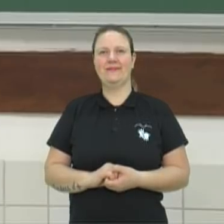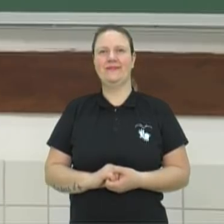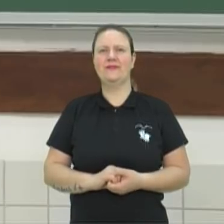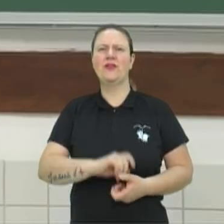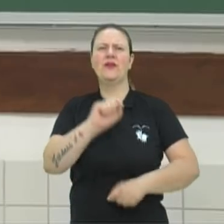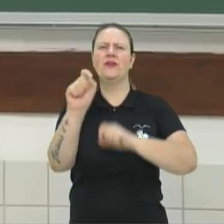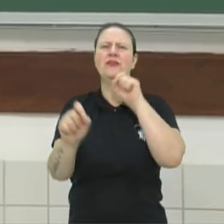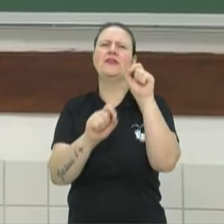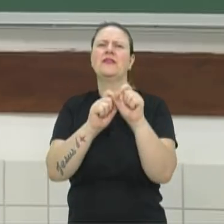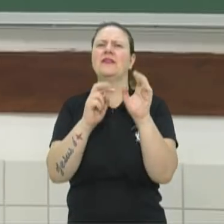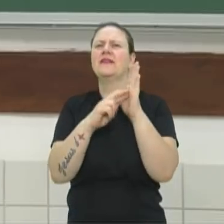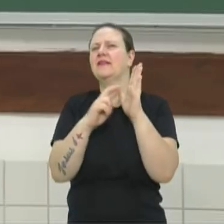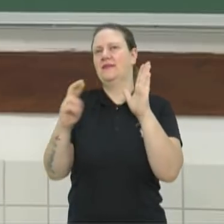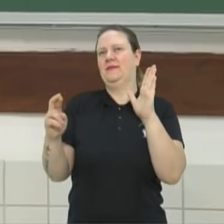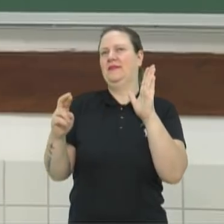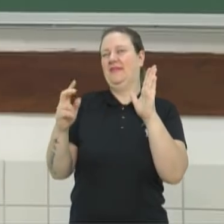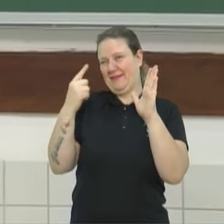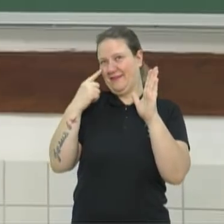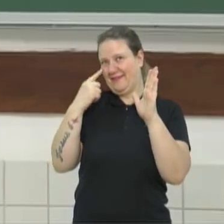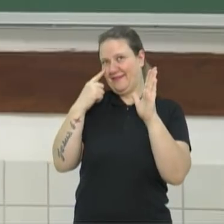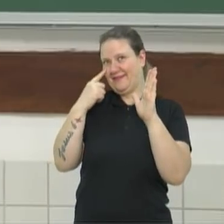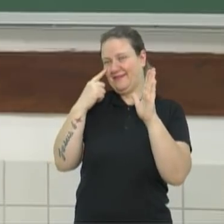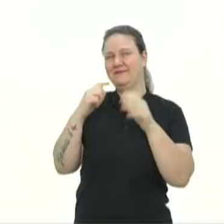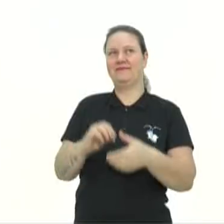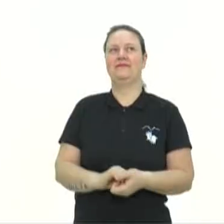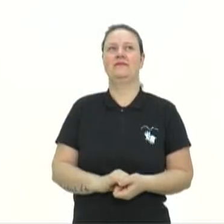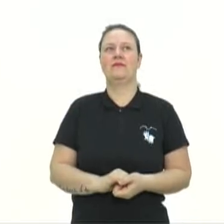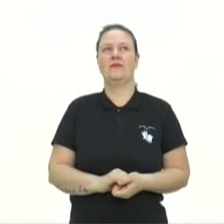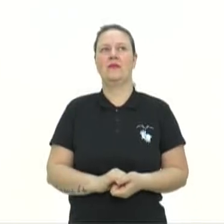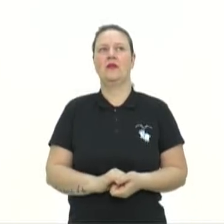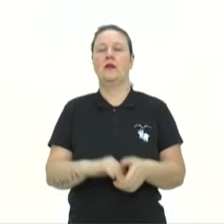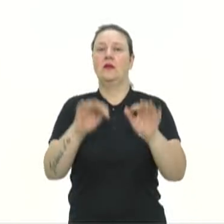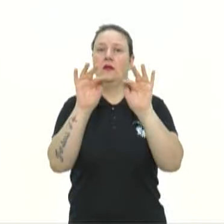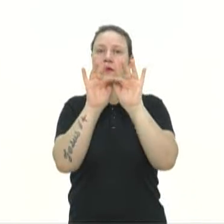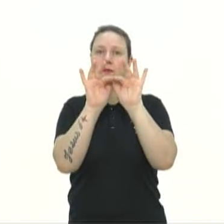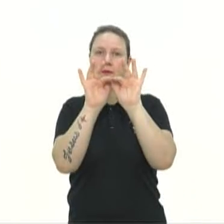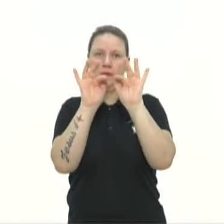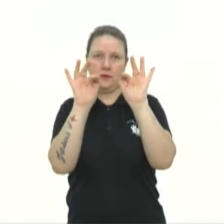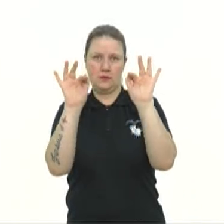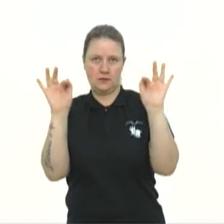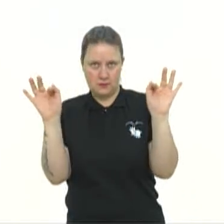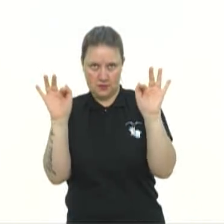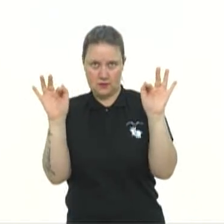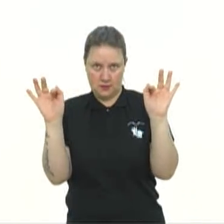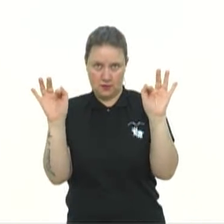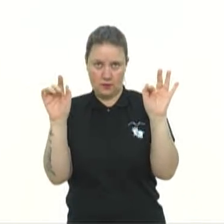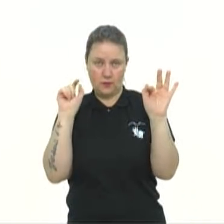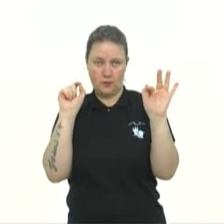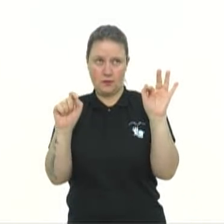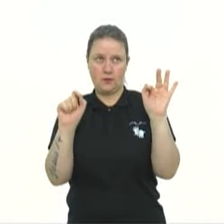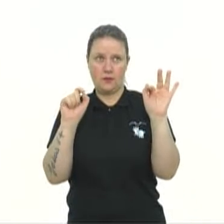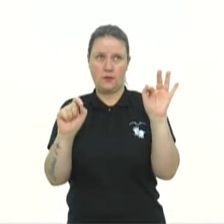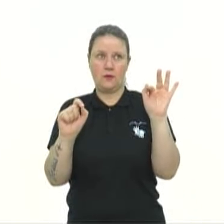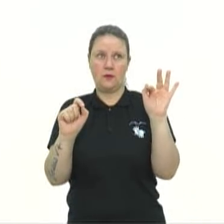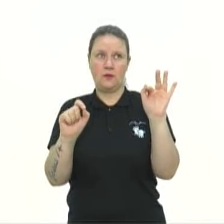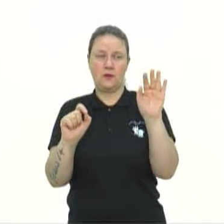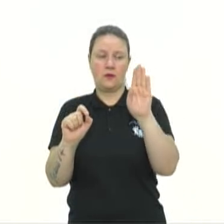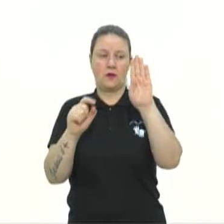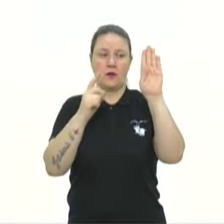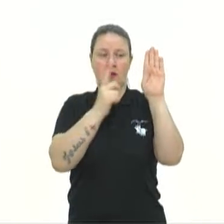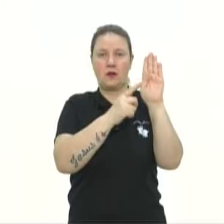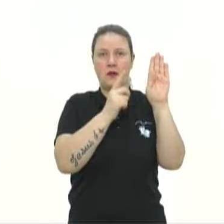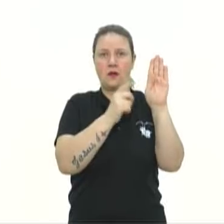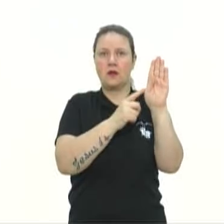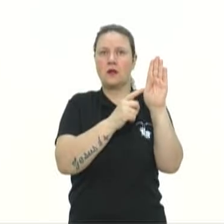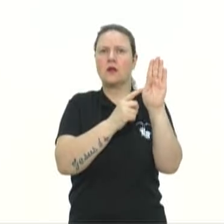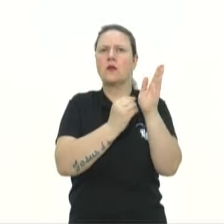O que que você respondeu? Vamos ver? A oração subordinada adverbial concessiva é a letra B, que